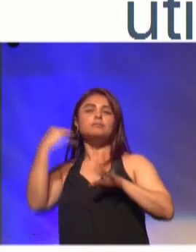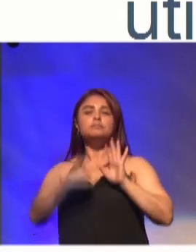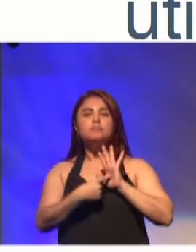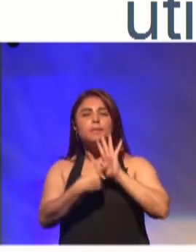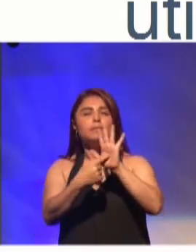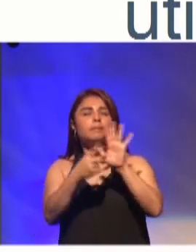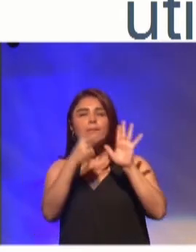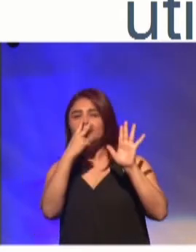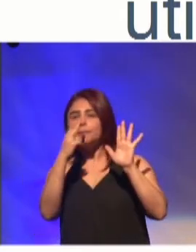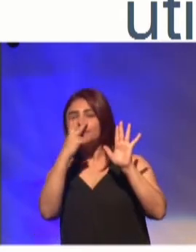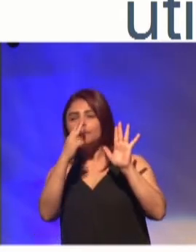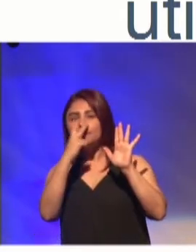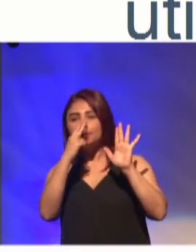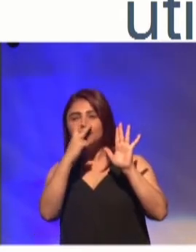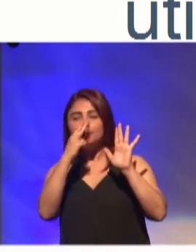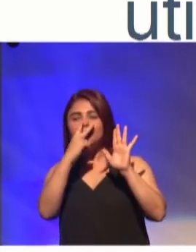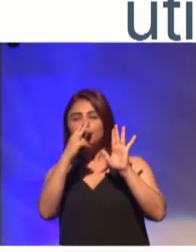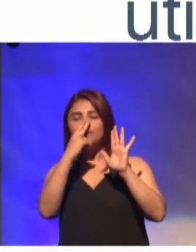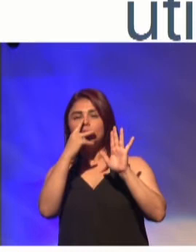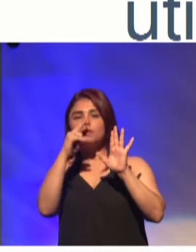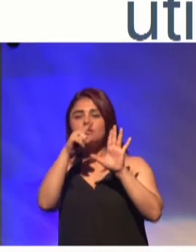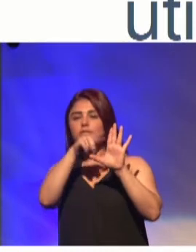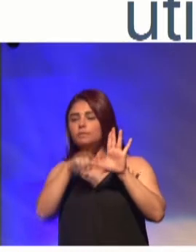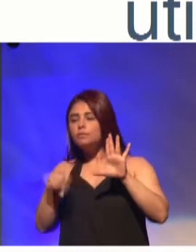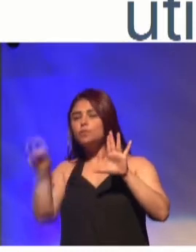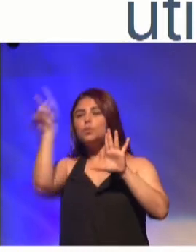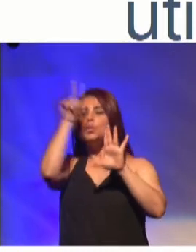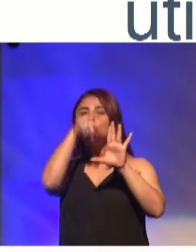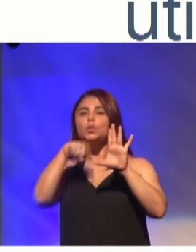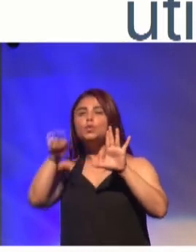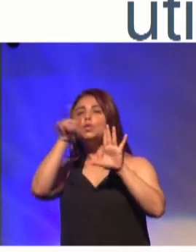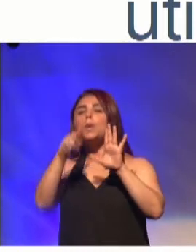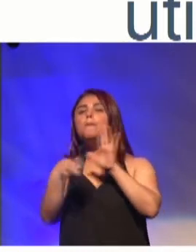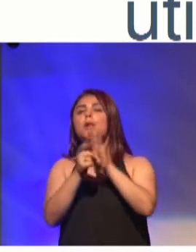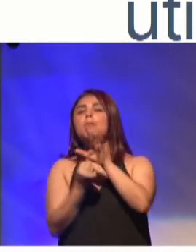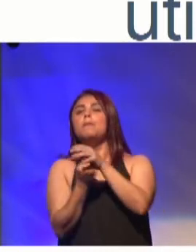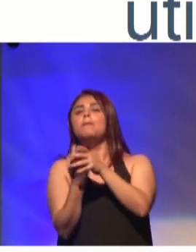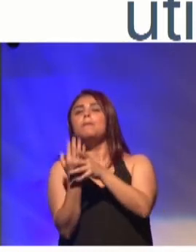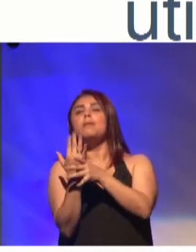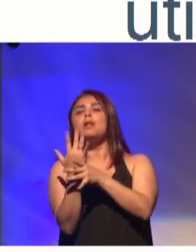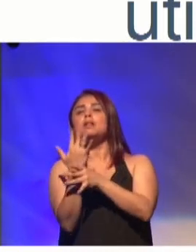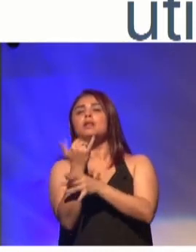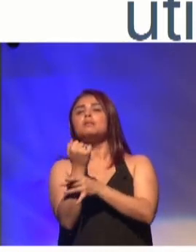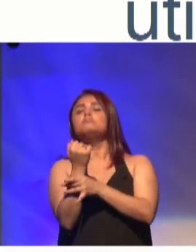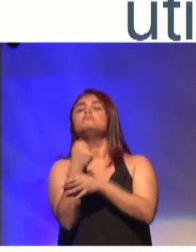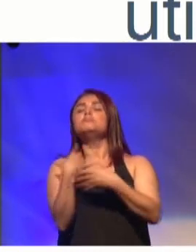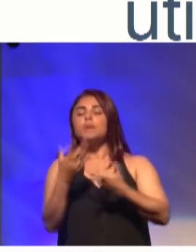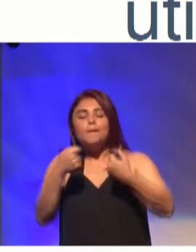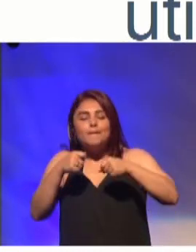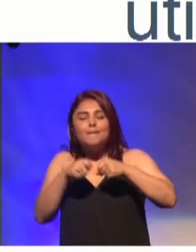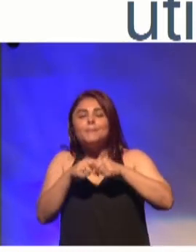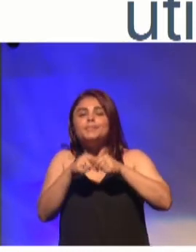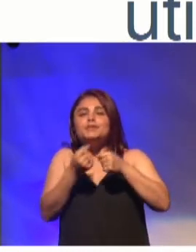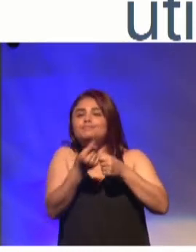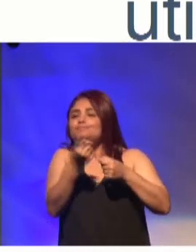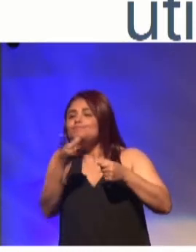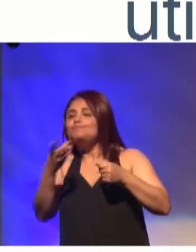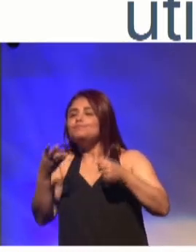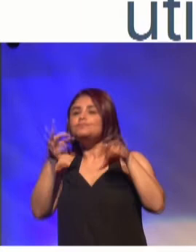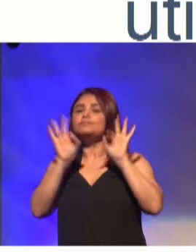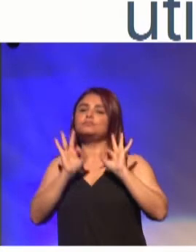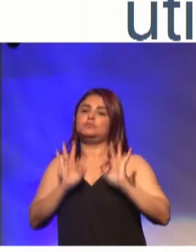é parecido com a fotossíntese que ocorre nas plantas. Então, a gente precisa colocar a dose correta. Então, isso